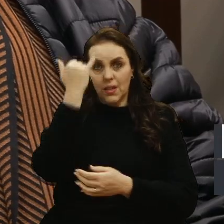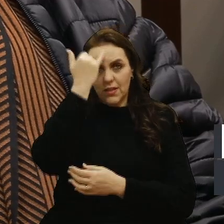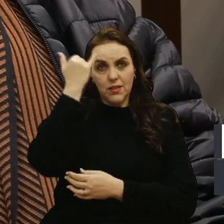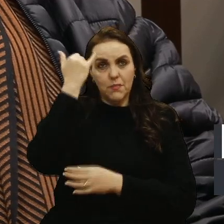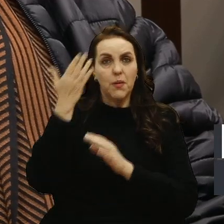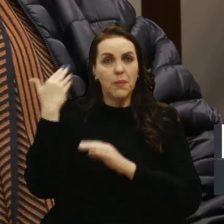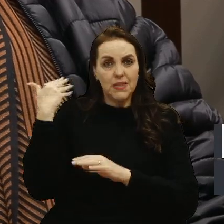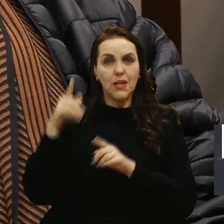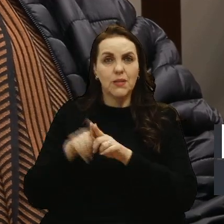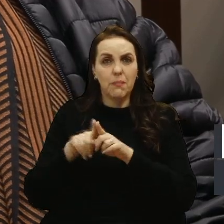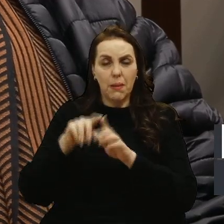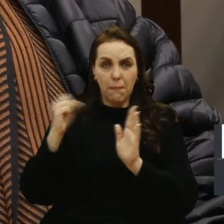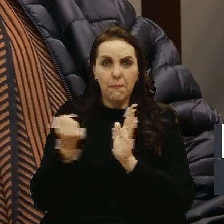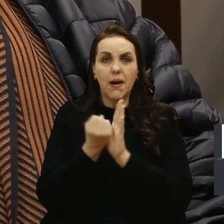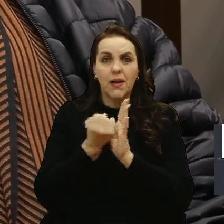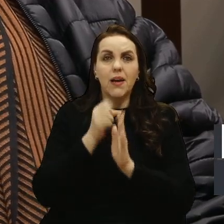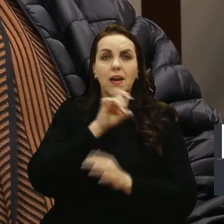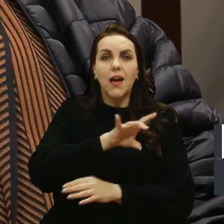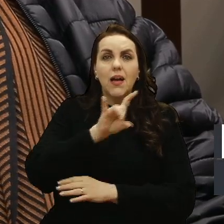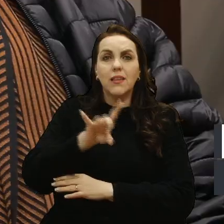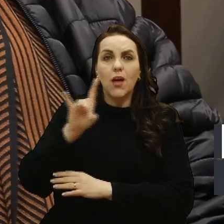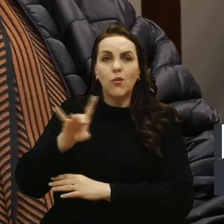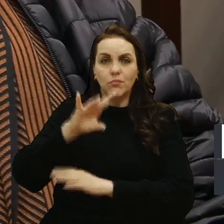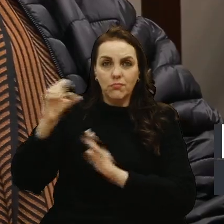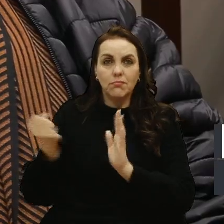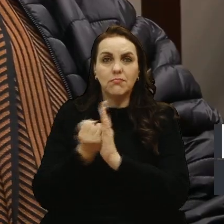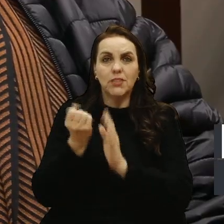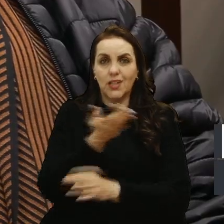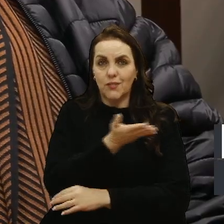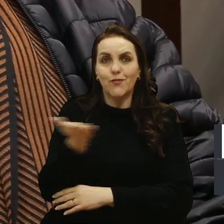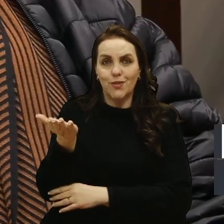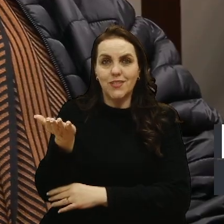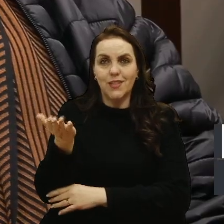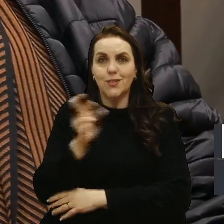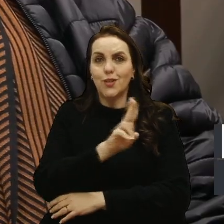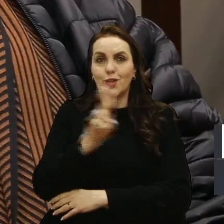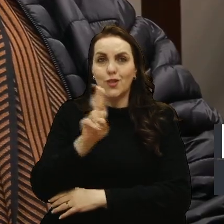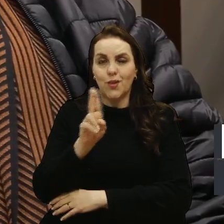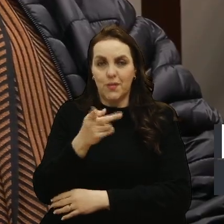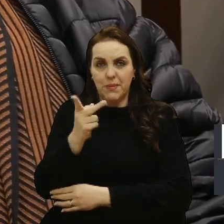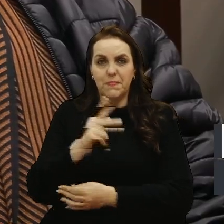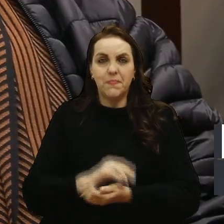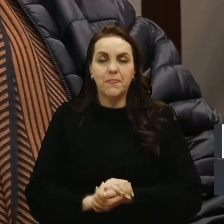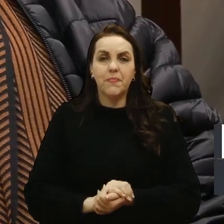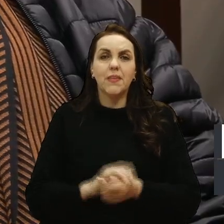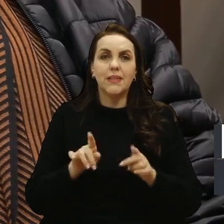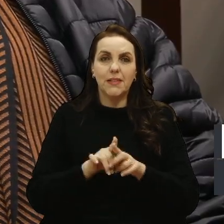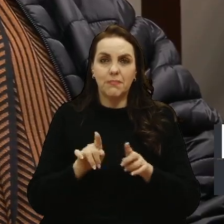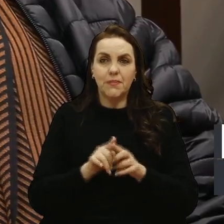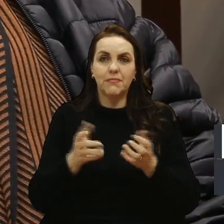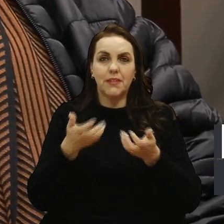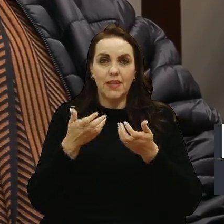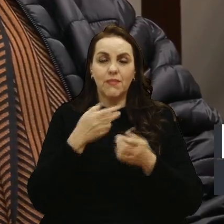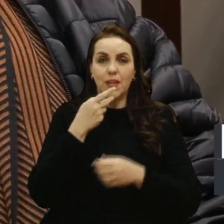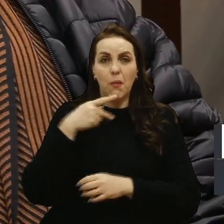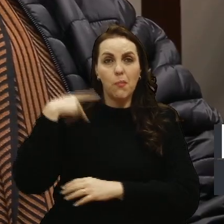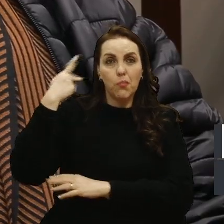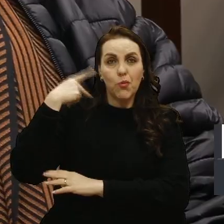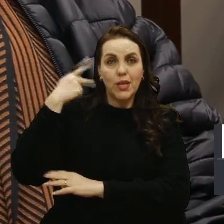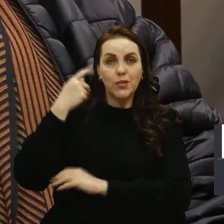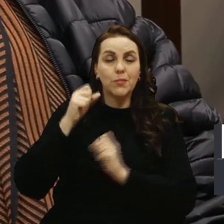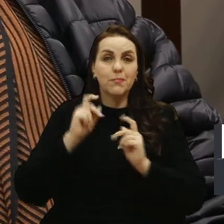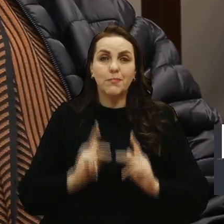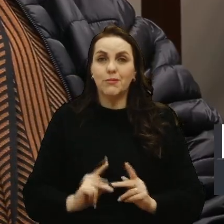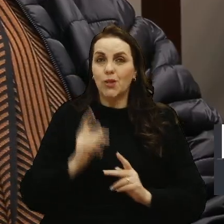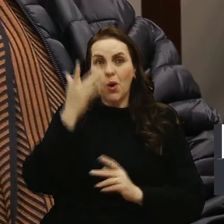um deixou alguma coisa, né? Eu acho que isso aí vai ficar como legado de vocês, né? No nome de vocês. Também dizer que, às vezes, muitos políticos, as pessoas não entendem